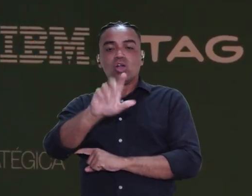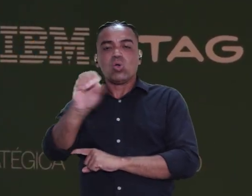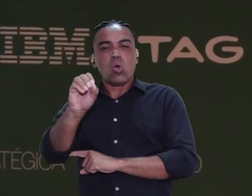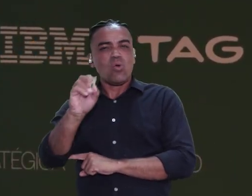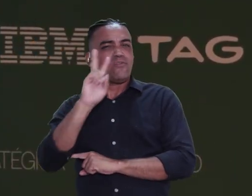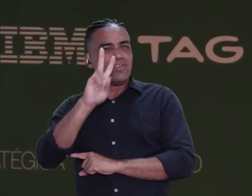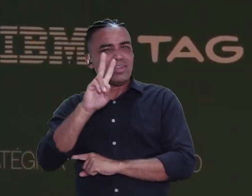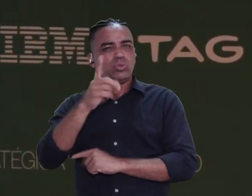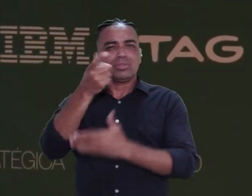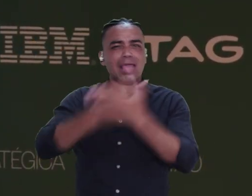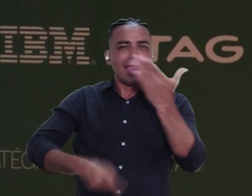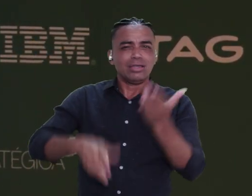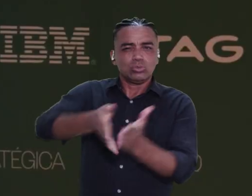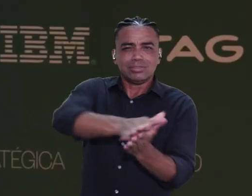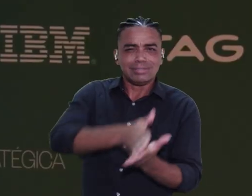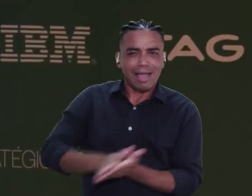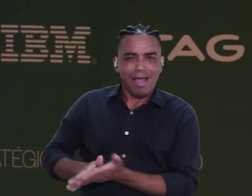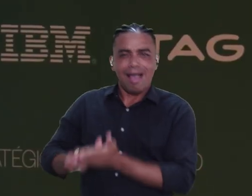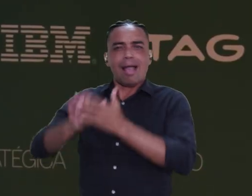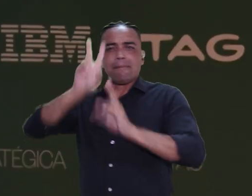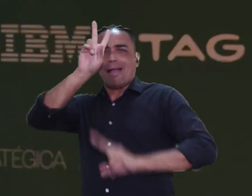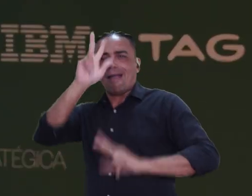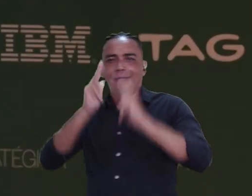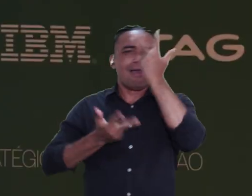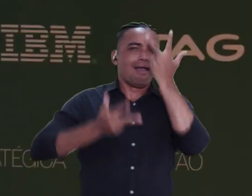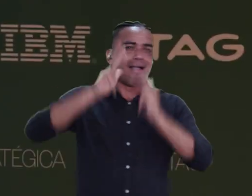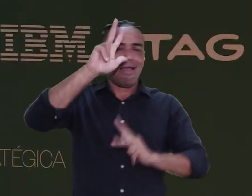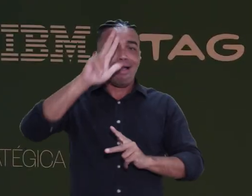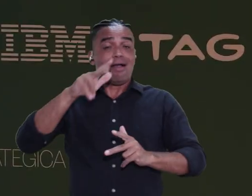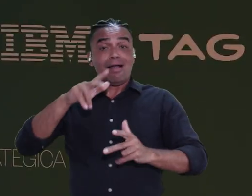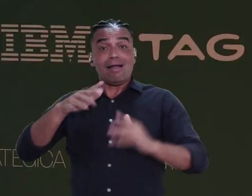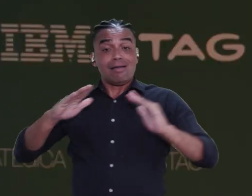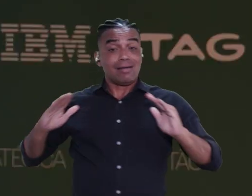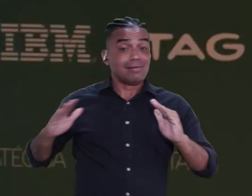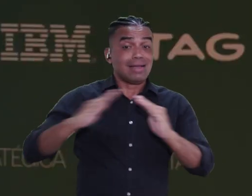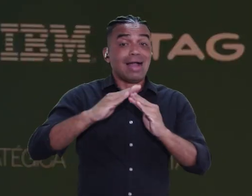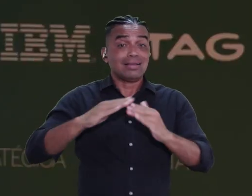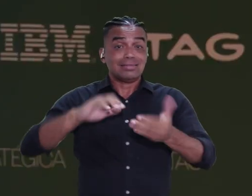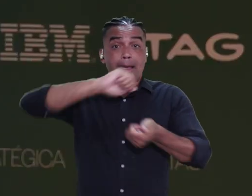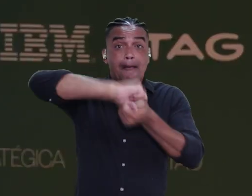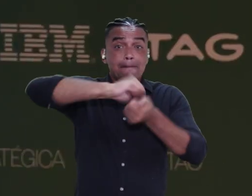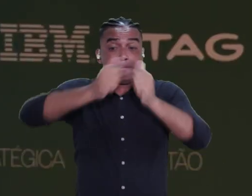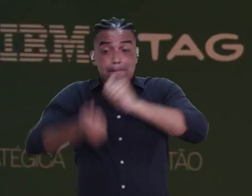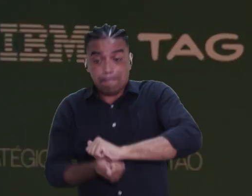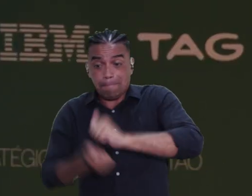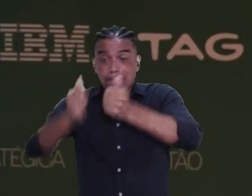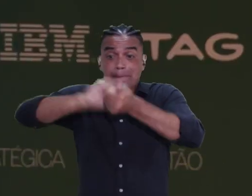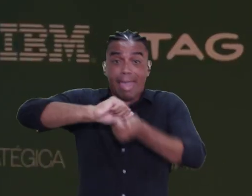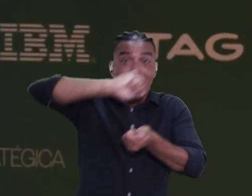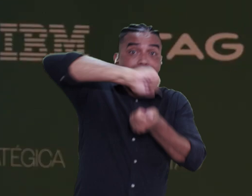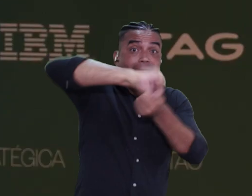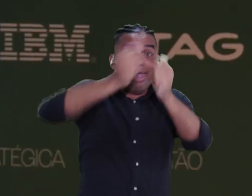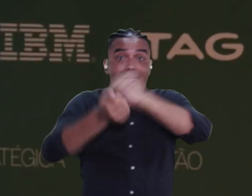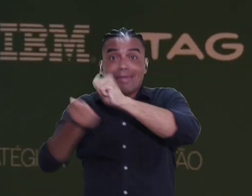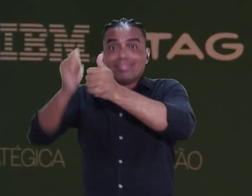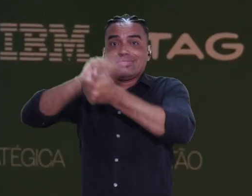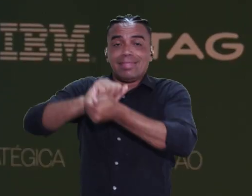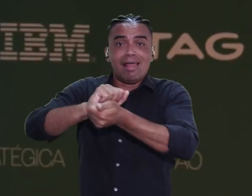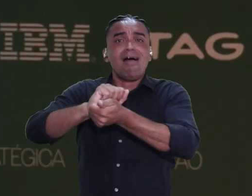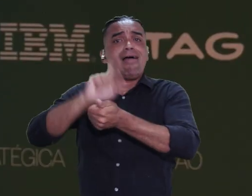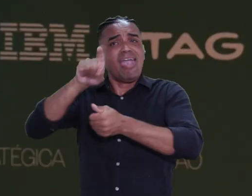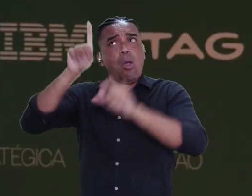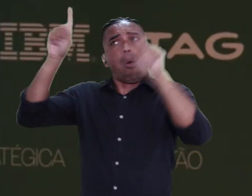enredos, pontos, manifestações de cultura, mora na pedreira, é a pedra,